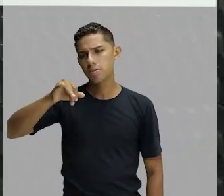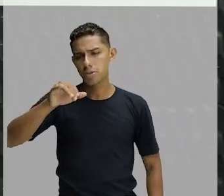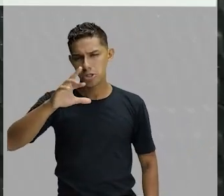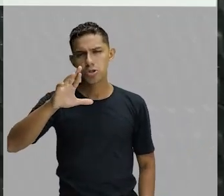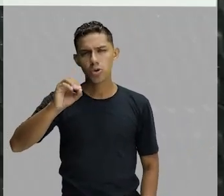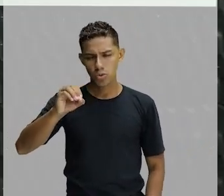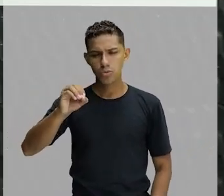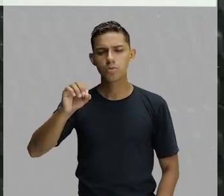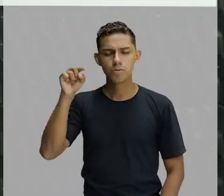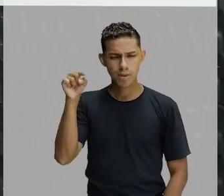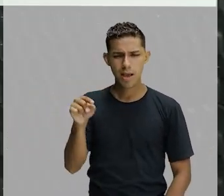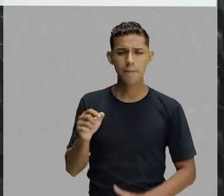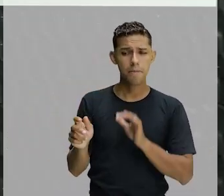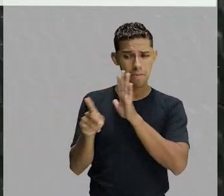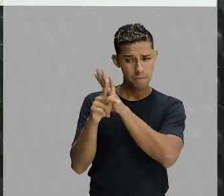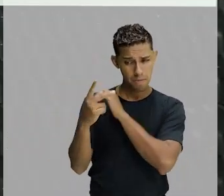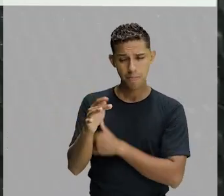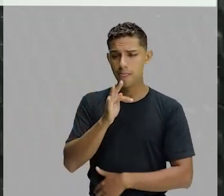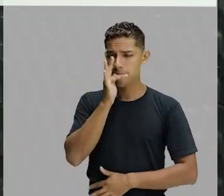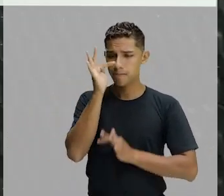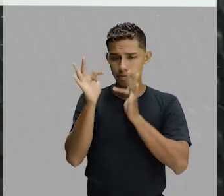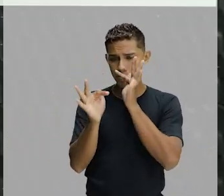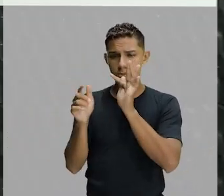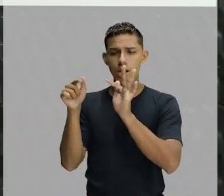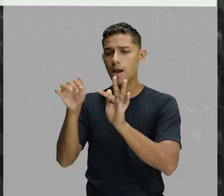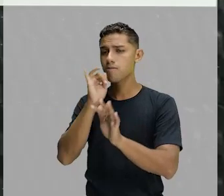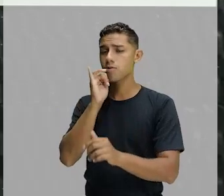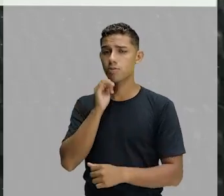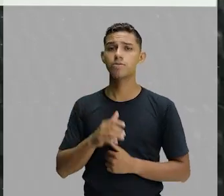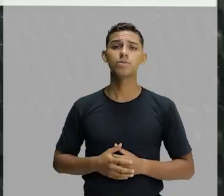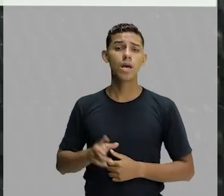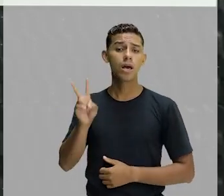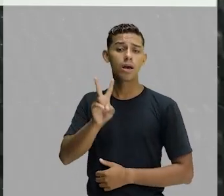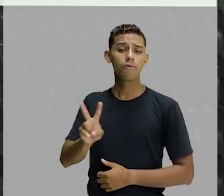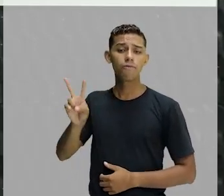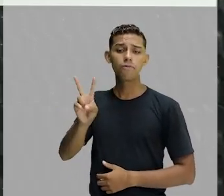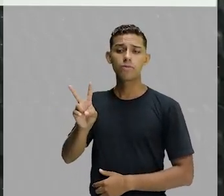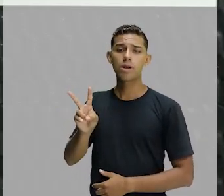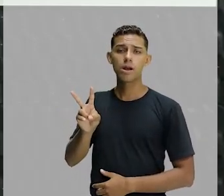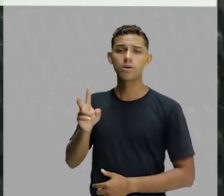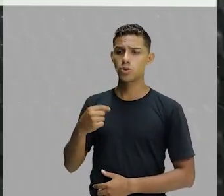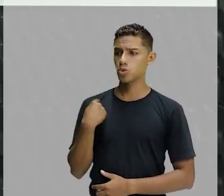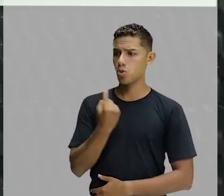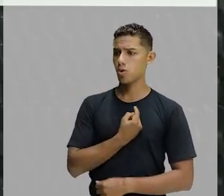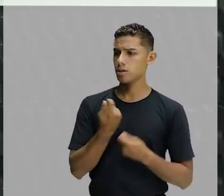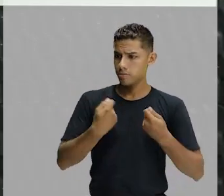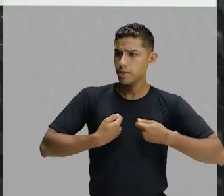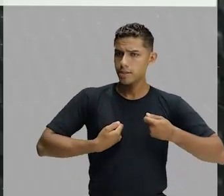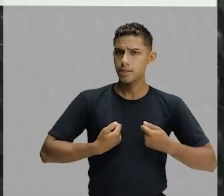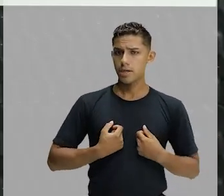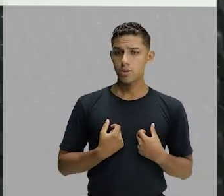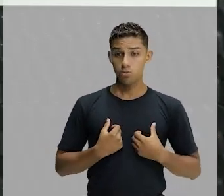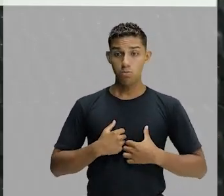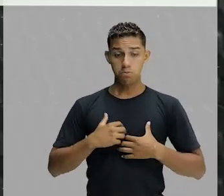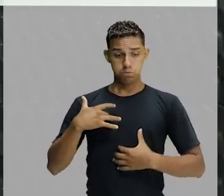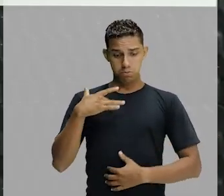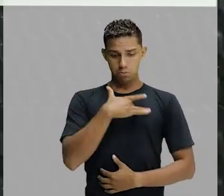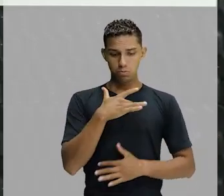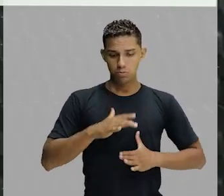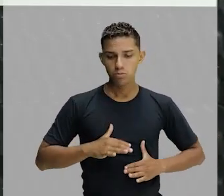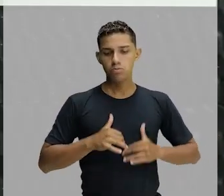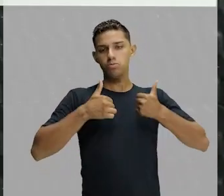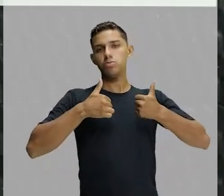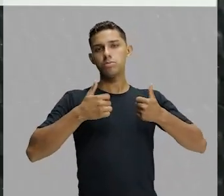micronutrientes para as plantas, eles são como se fossem as vitaminas para nós. Por exemplo, nós precisamos de vitaminas. As